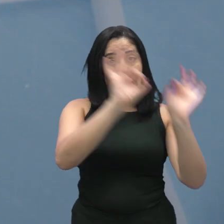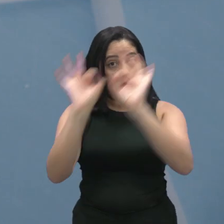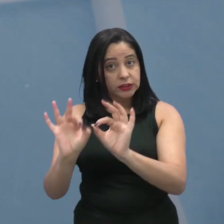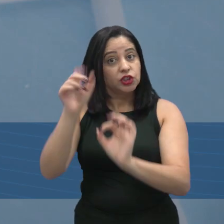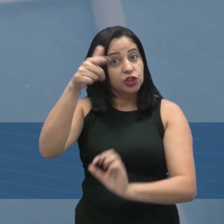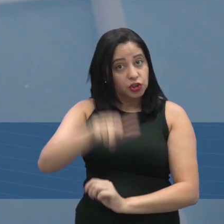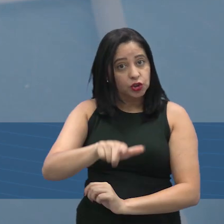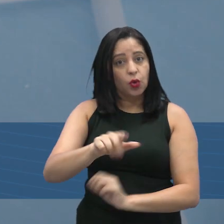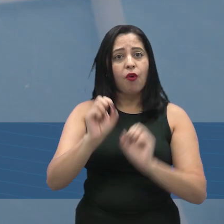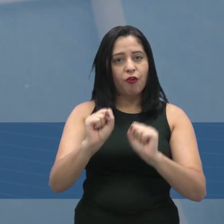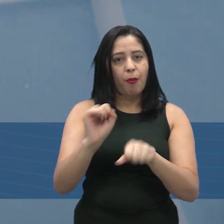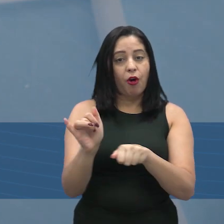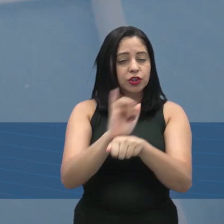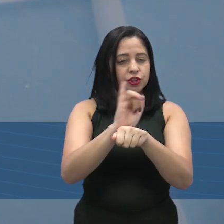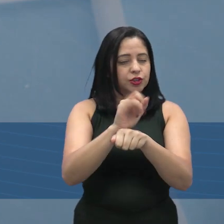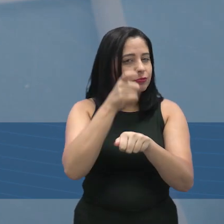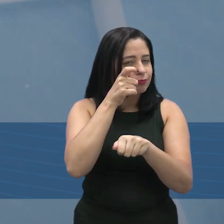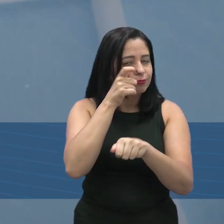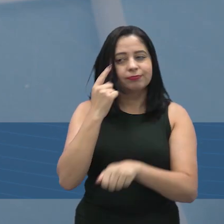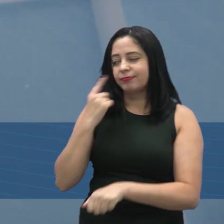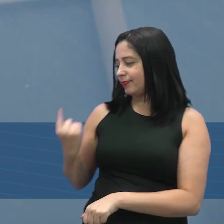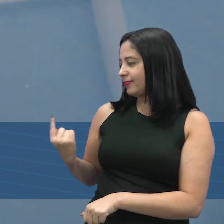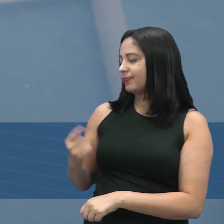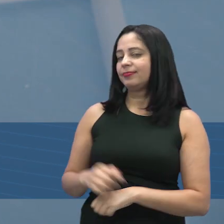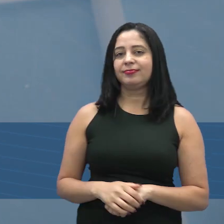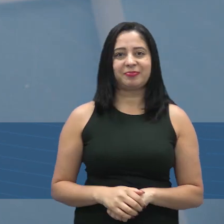na íntegra, é só acessar o